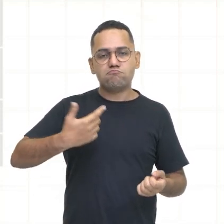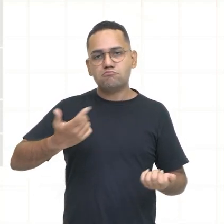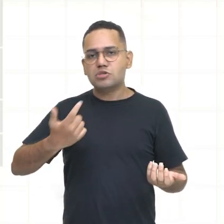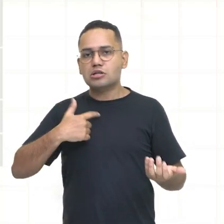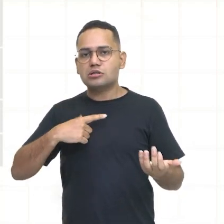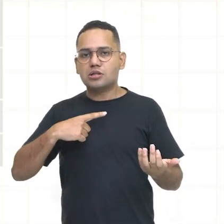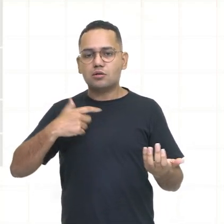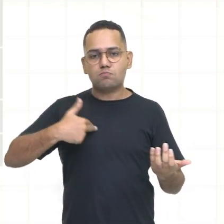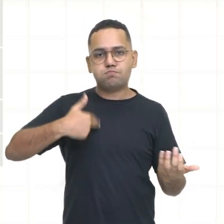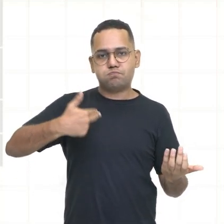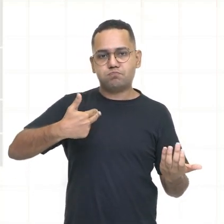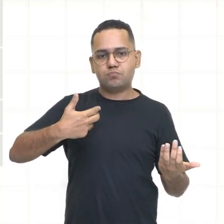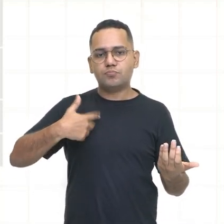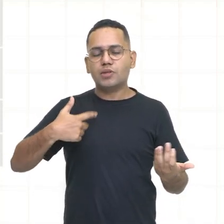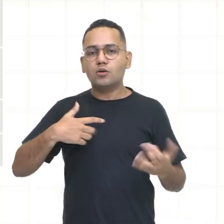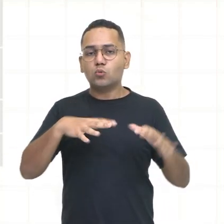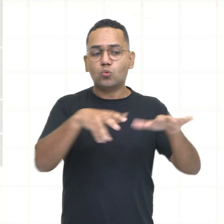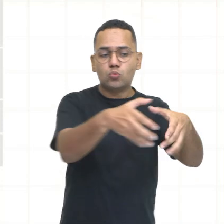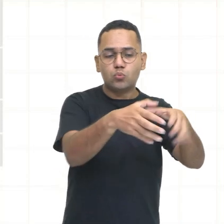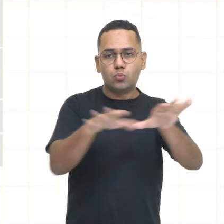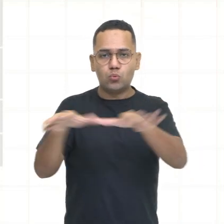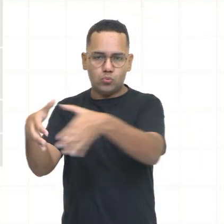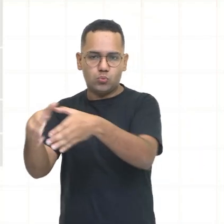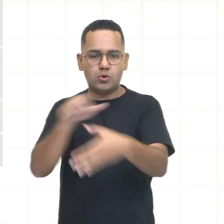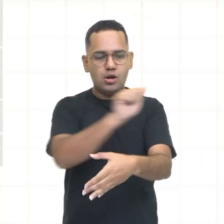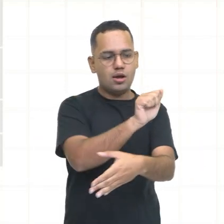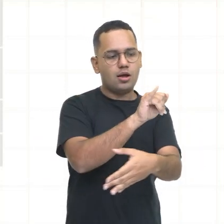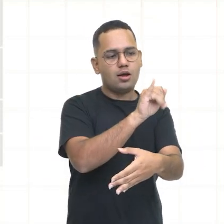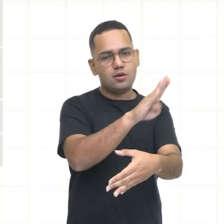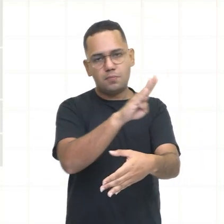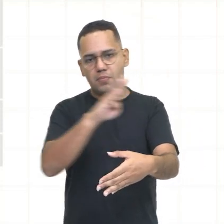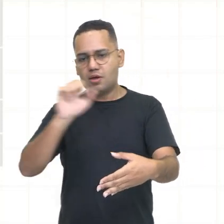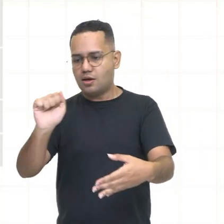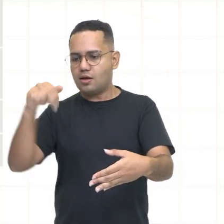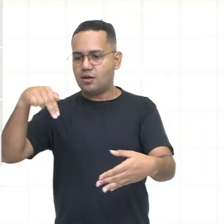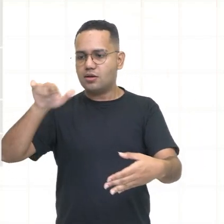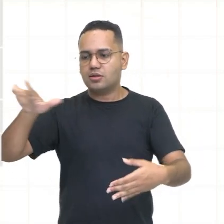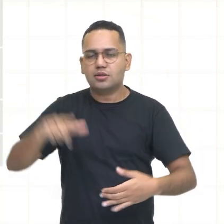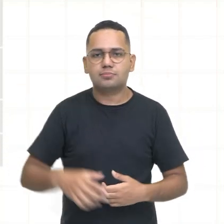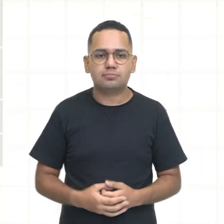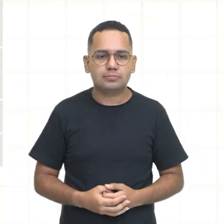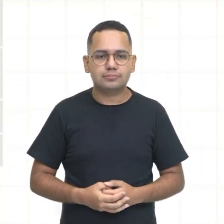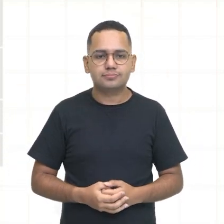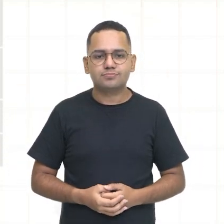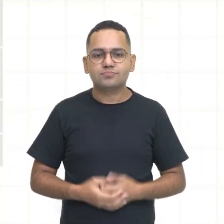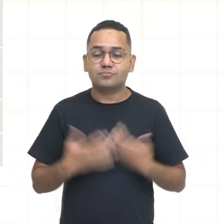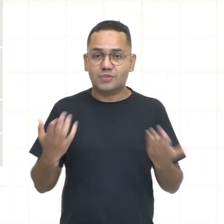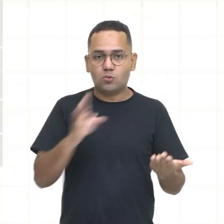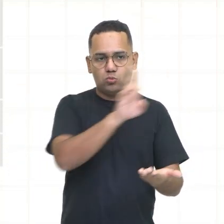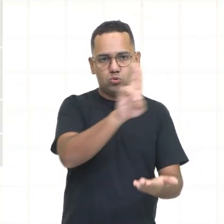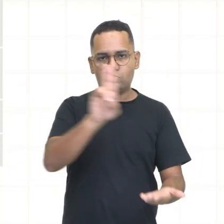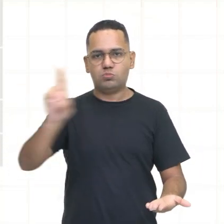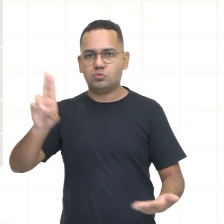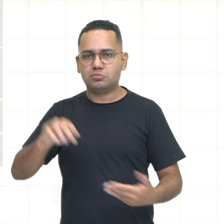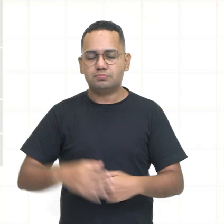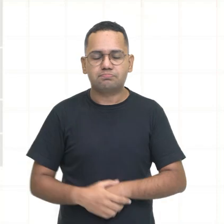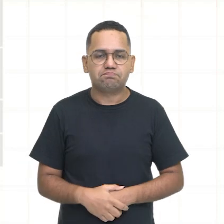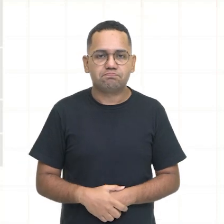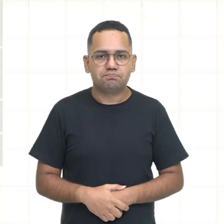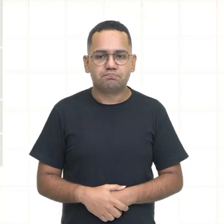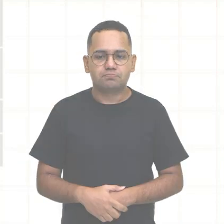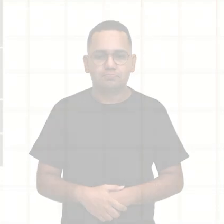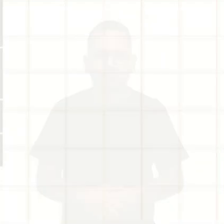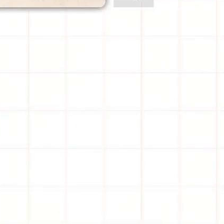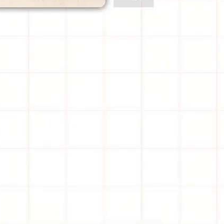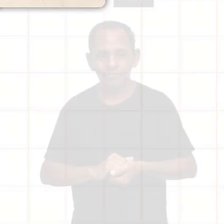de um lado a ANL e de outro lado a AIB, os aliancistas e os